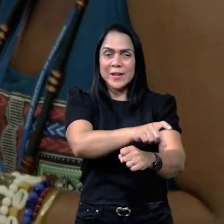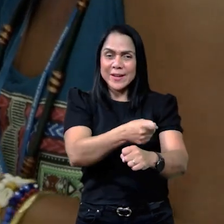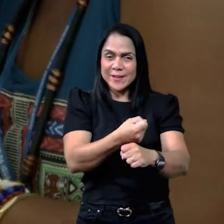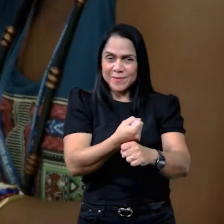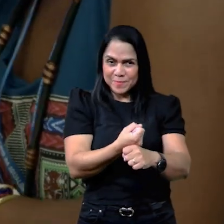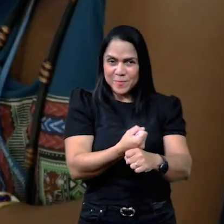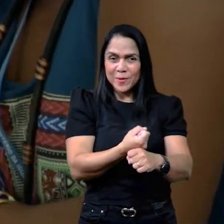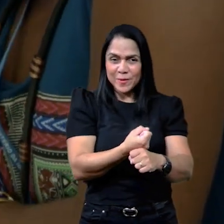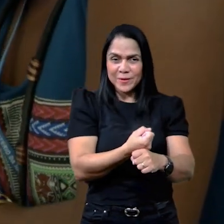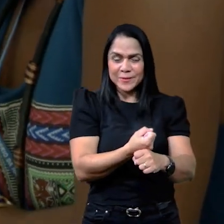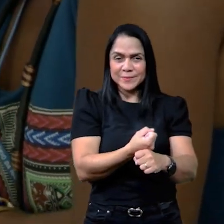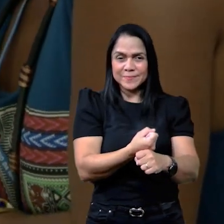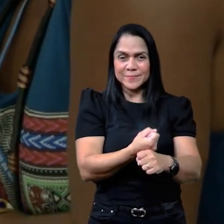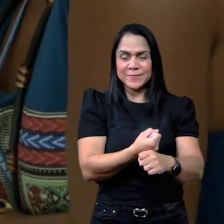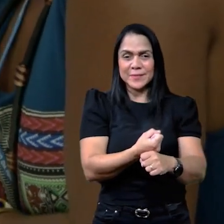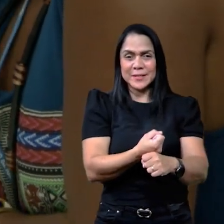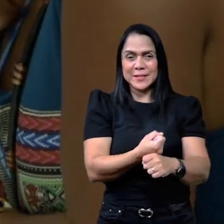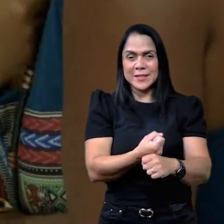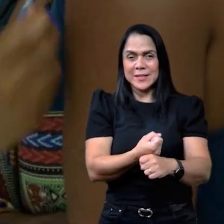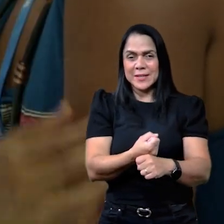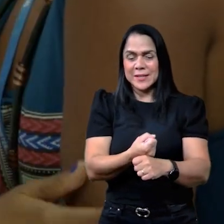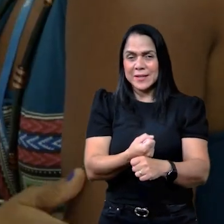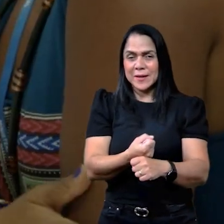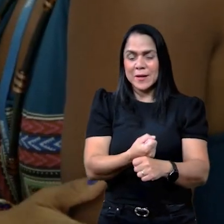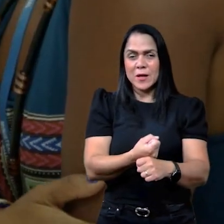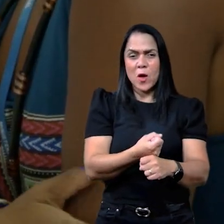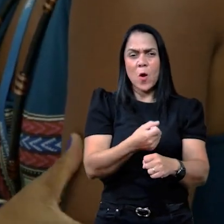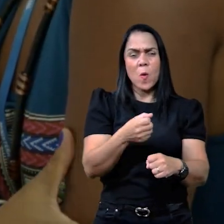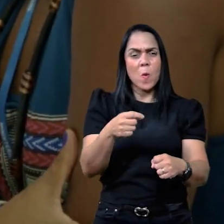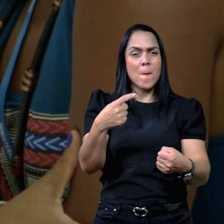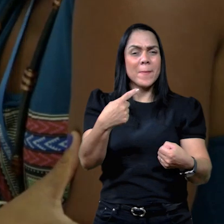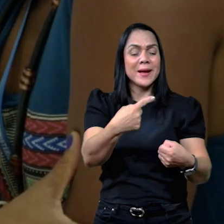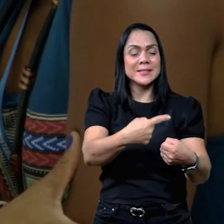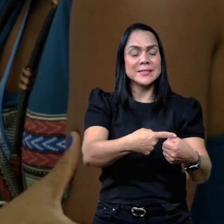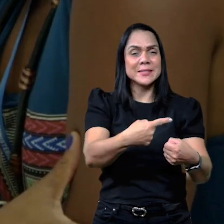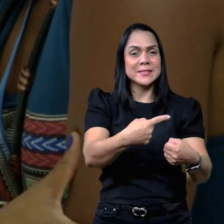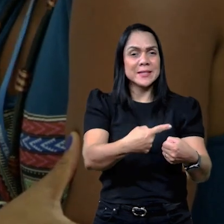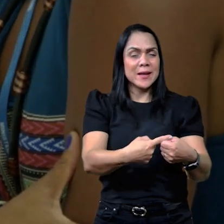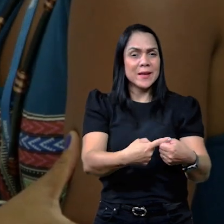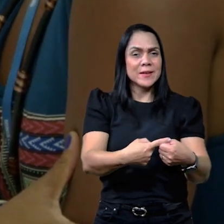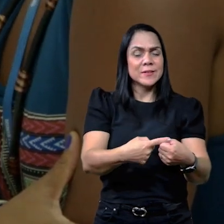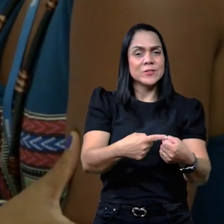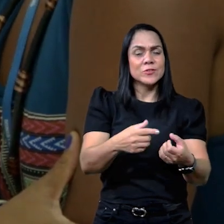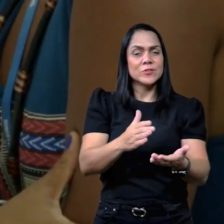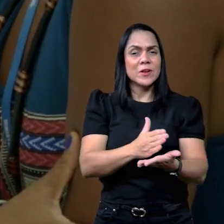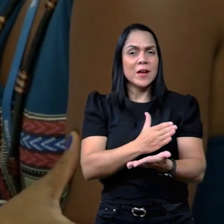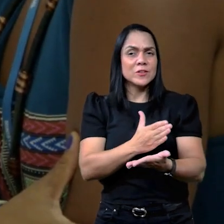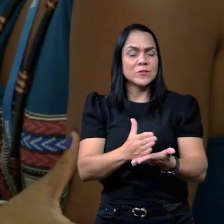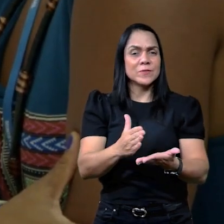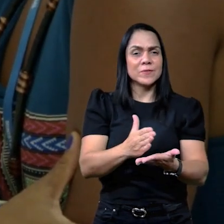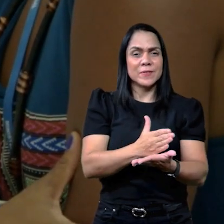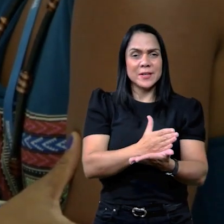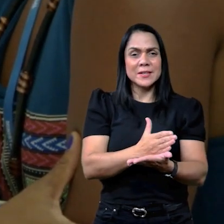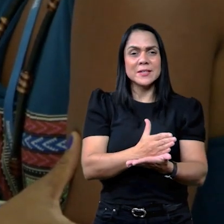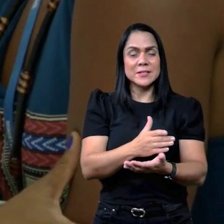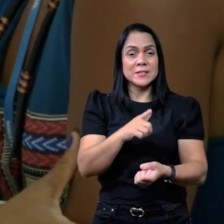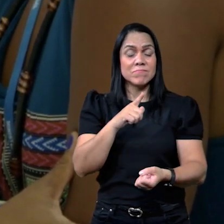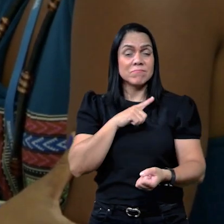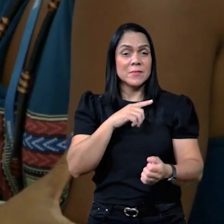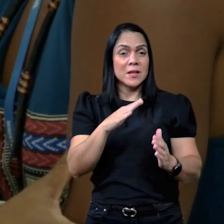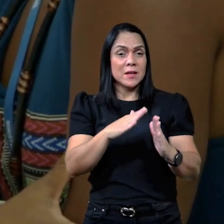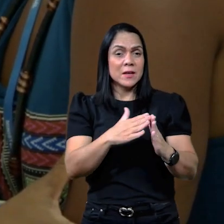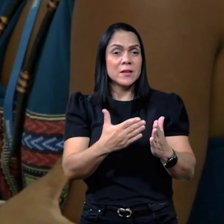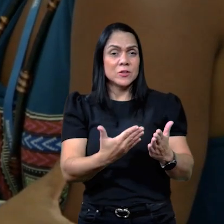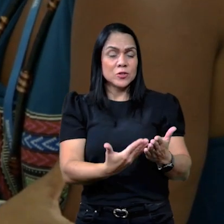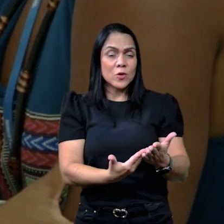quilombola. Então, há um incentivo maior quando o município, né? Muitas vezes a comunidade não necessariamente